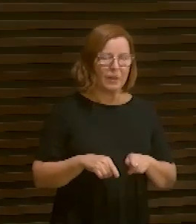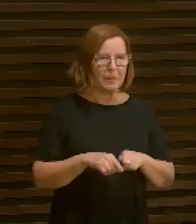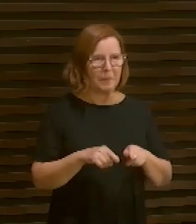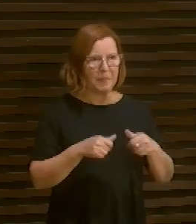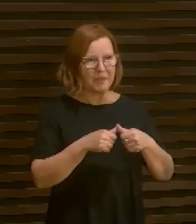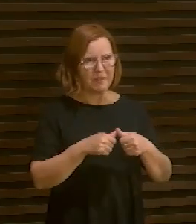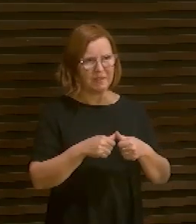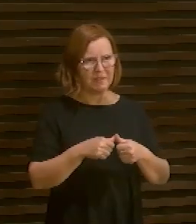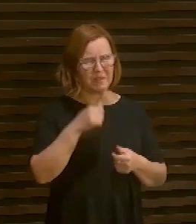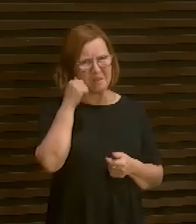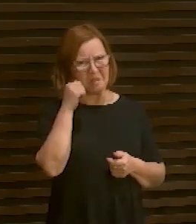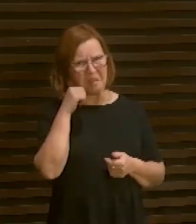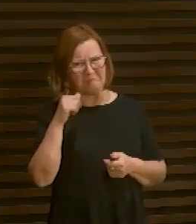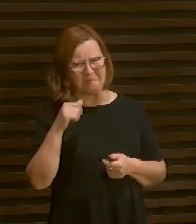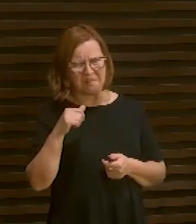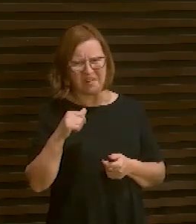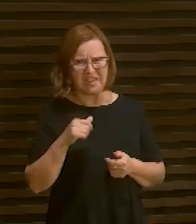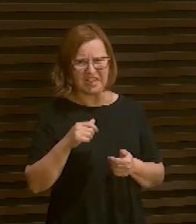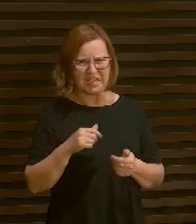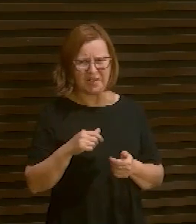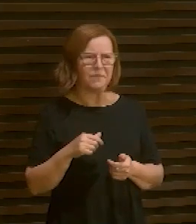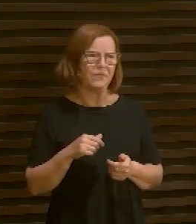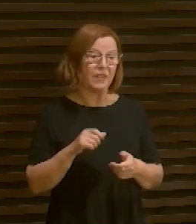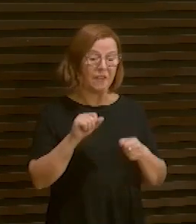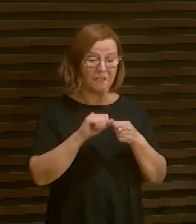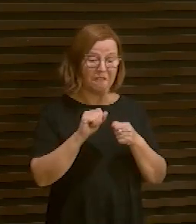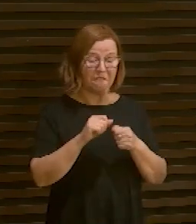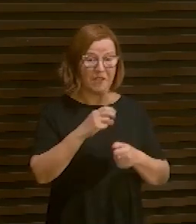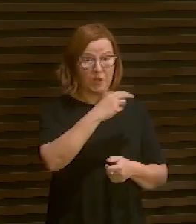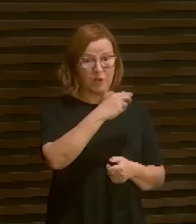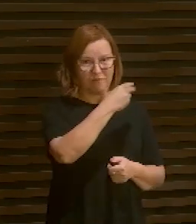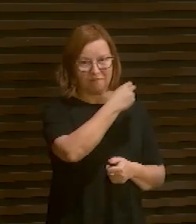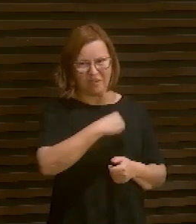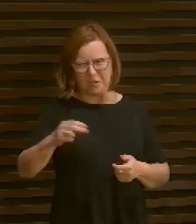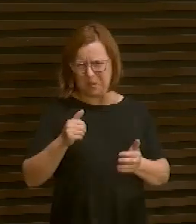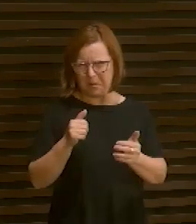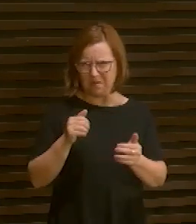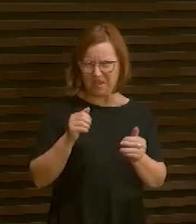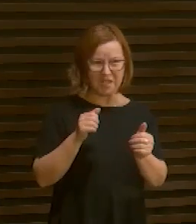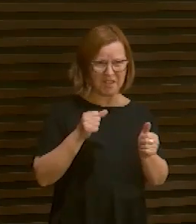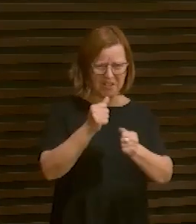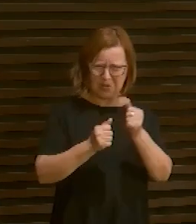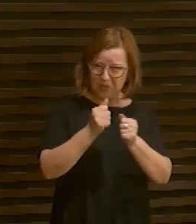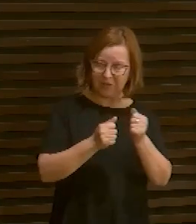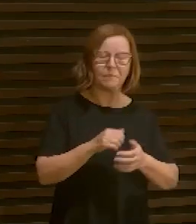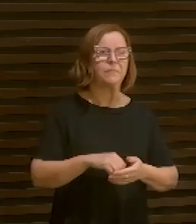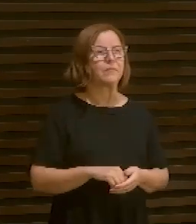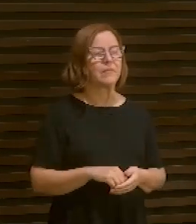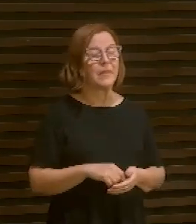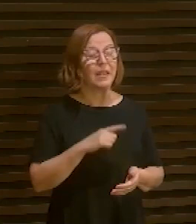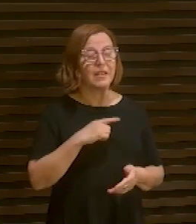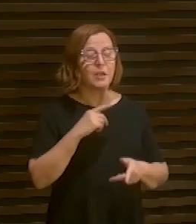E a gente vê como existe uma cultura de anjos que as pessoas gostam. Oh, o teu anjo está ao